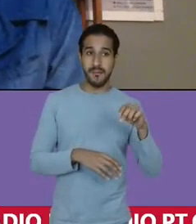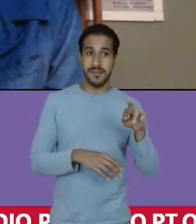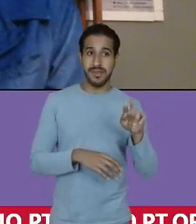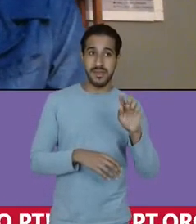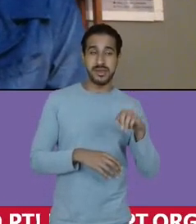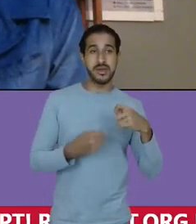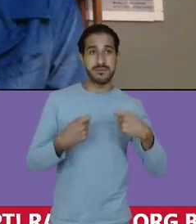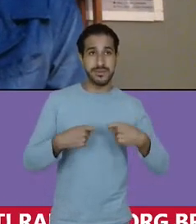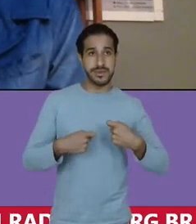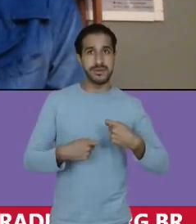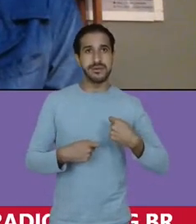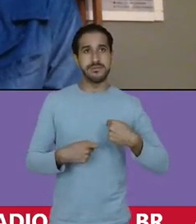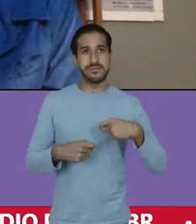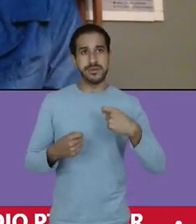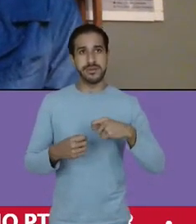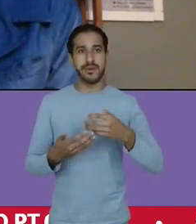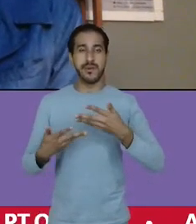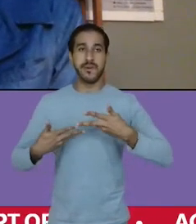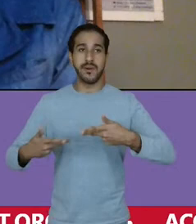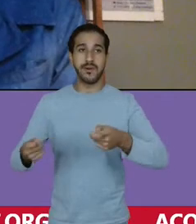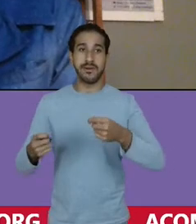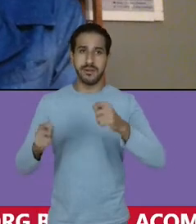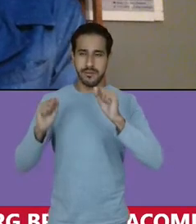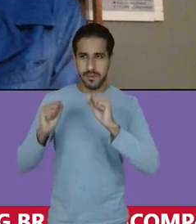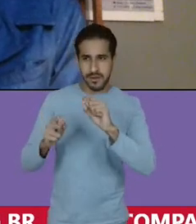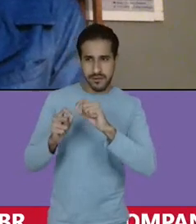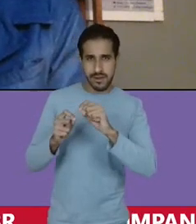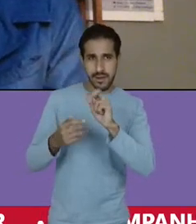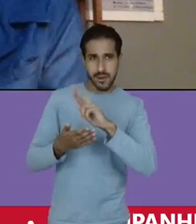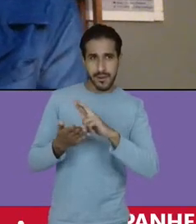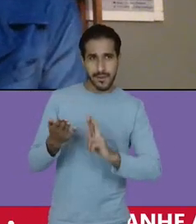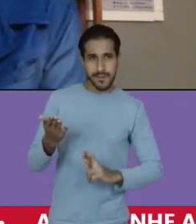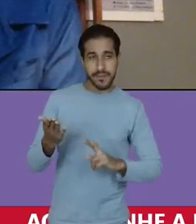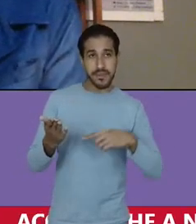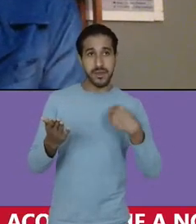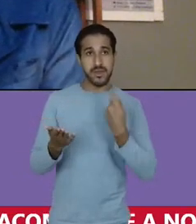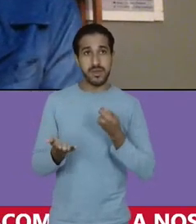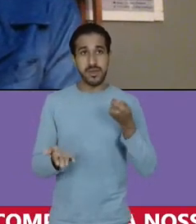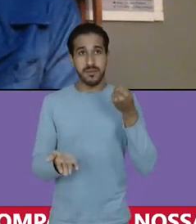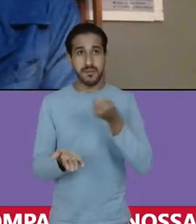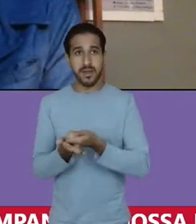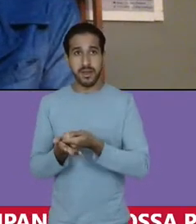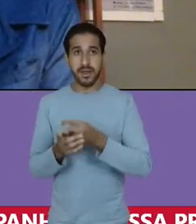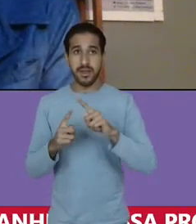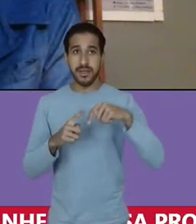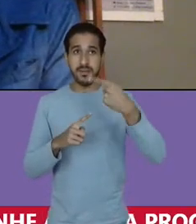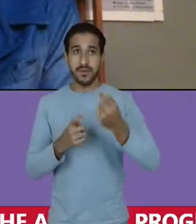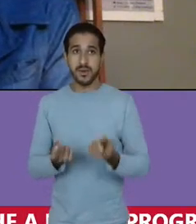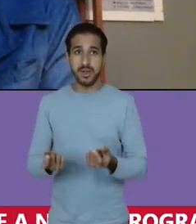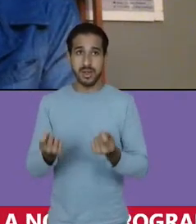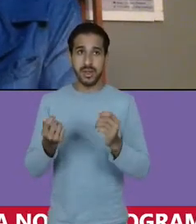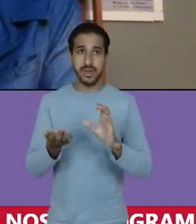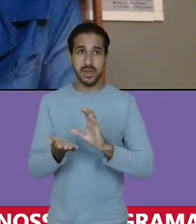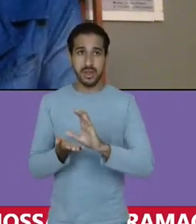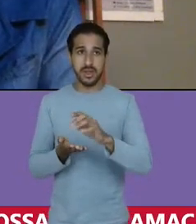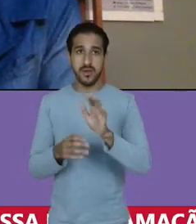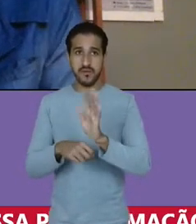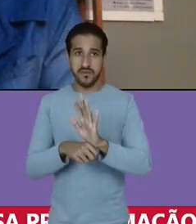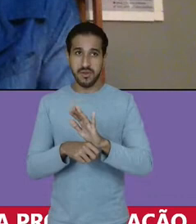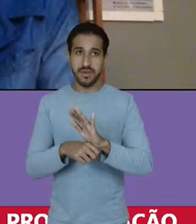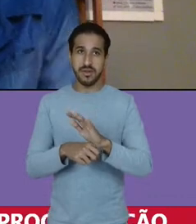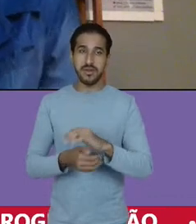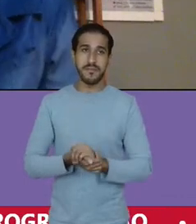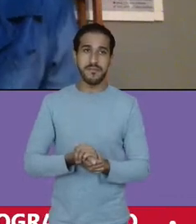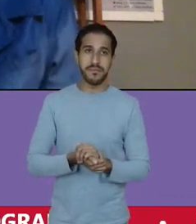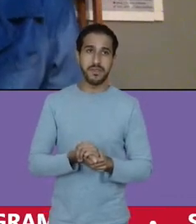que o convite era, você pode fazer o roteiro e a gente te paga quando o dinheiro sair do filme, se é que vai